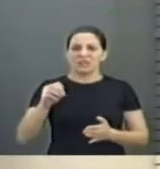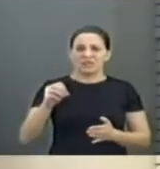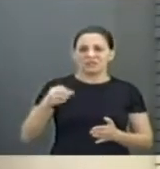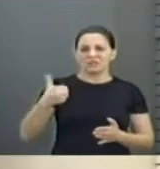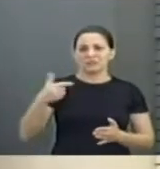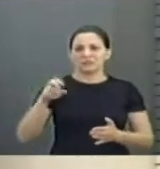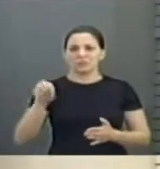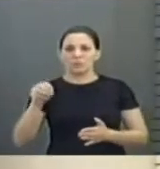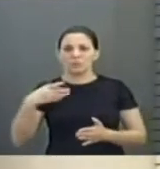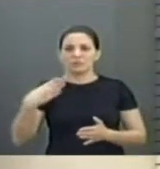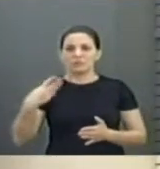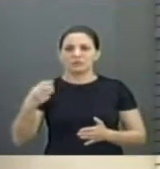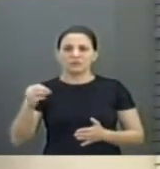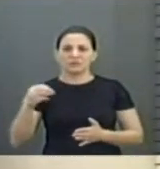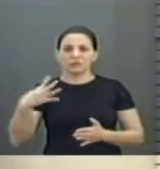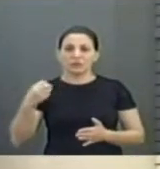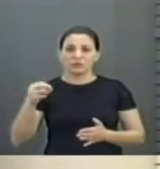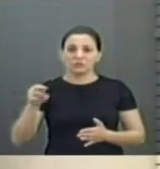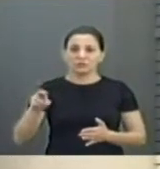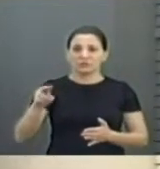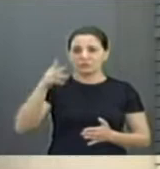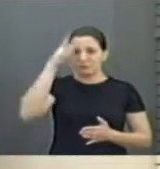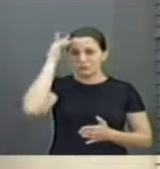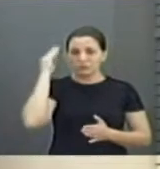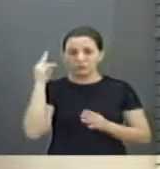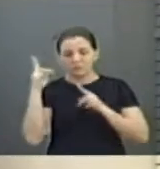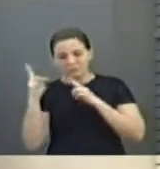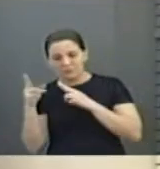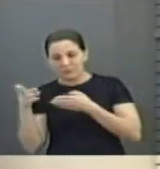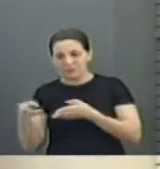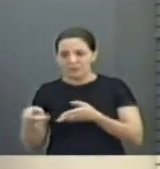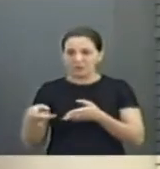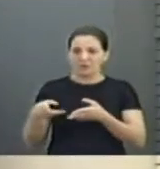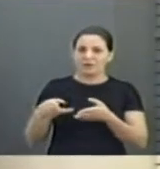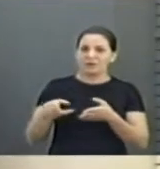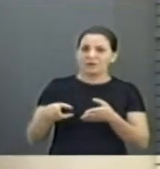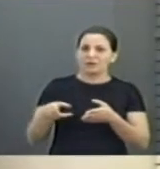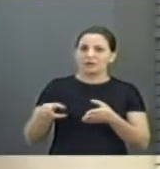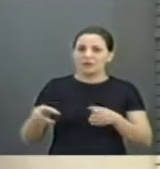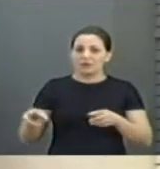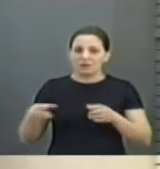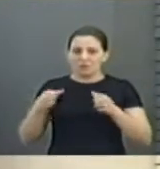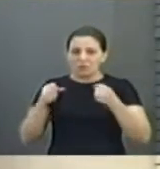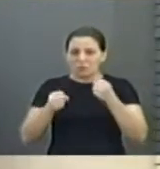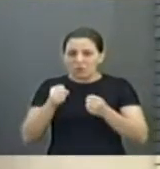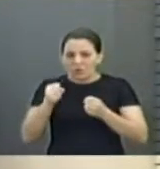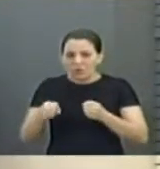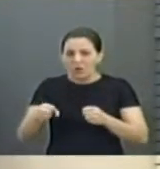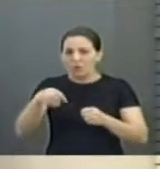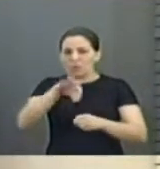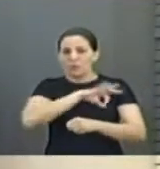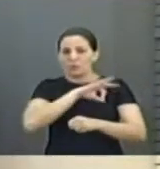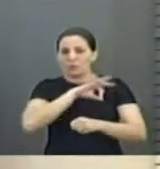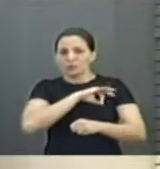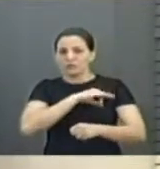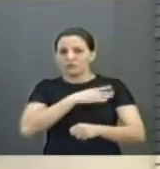lá, você mandar dois camburão da polícia para mandar o pessoal ficar quieto.